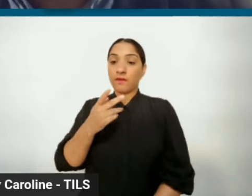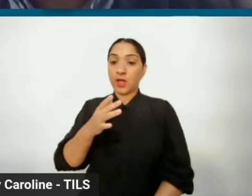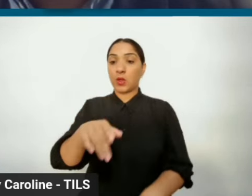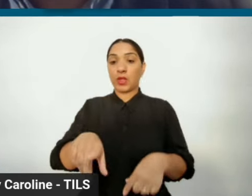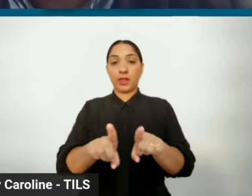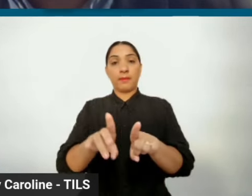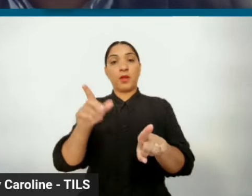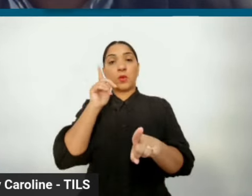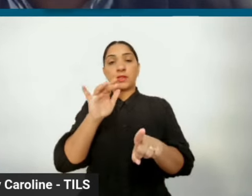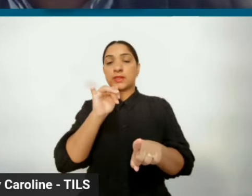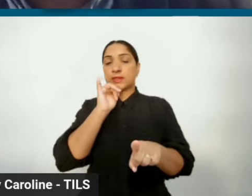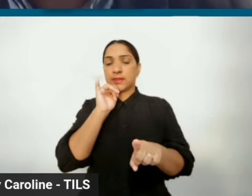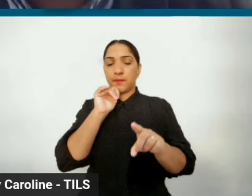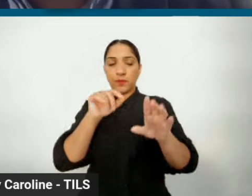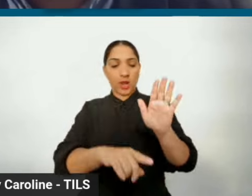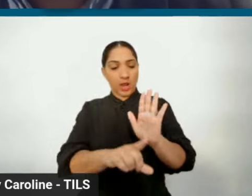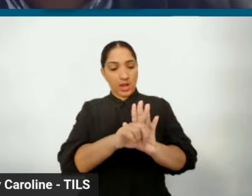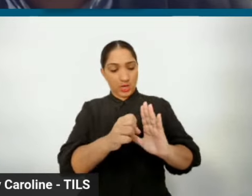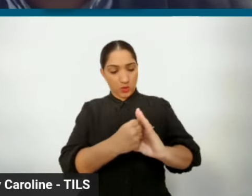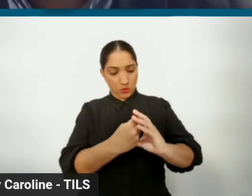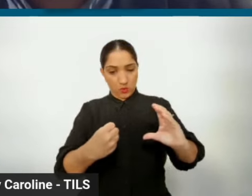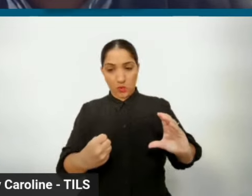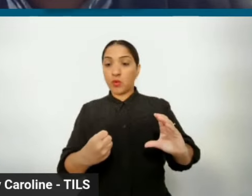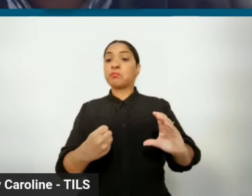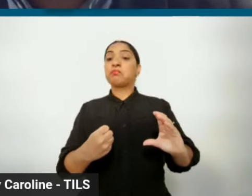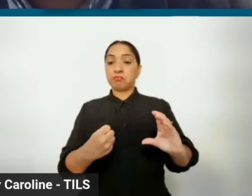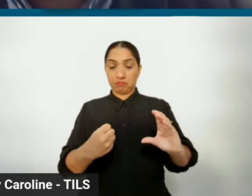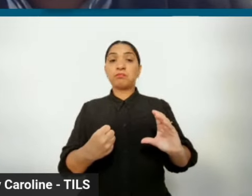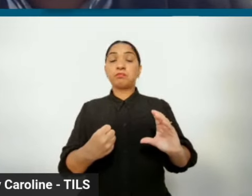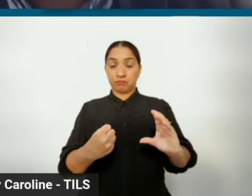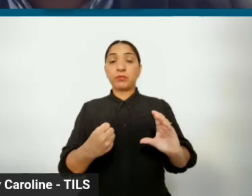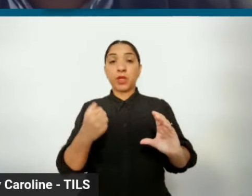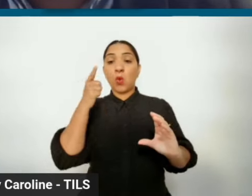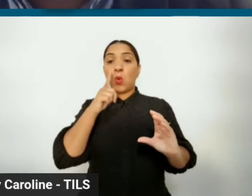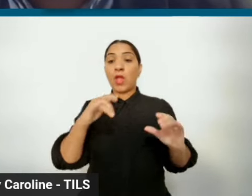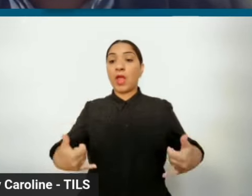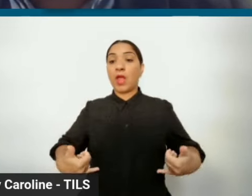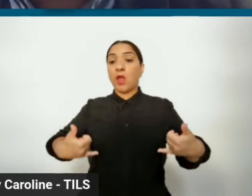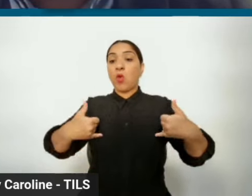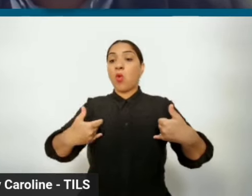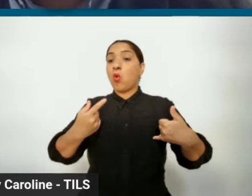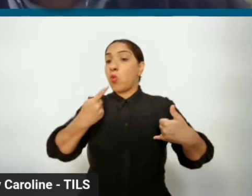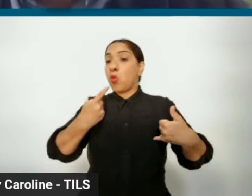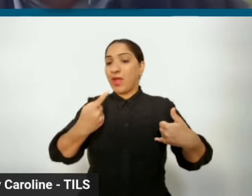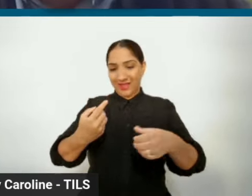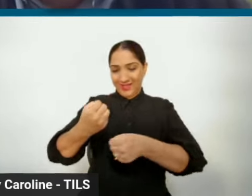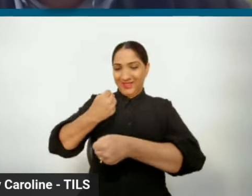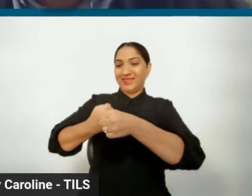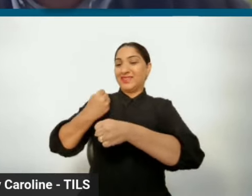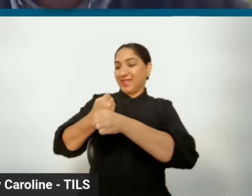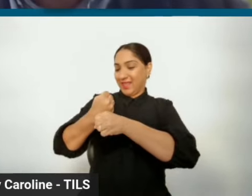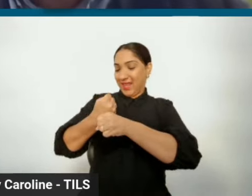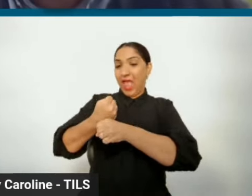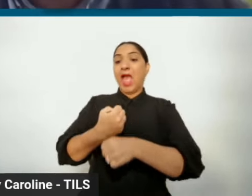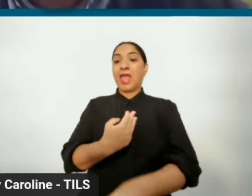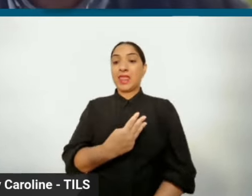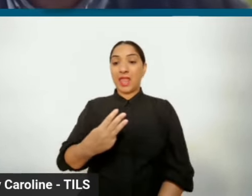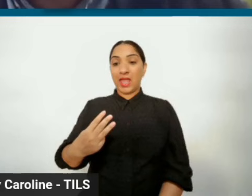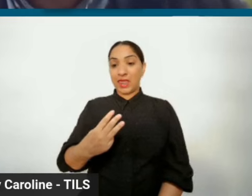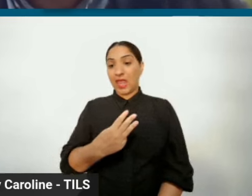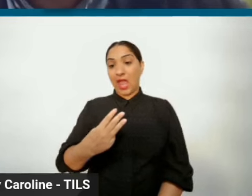cotas, doutor Joelson, e esta lei de cotas teve um aniversário a semana passada, né? Completou aí 33 anos